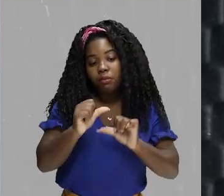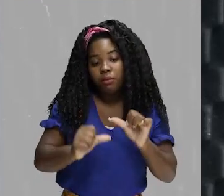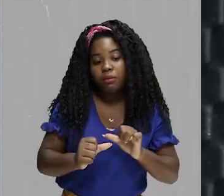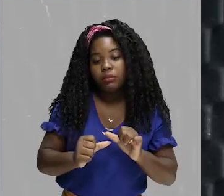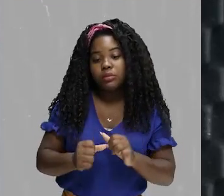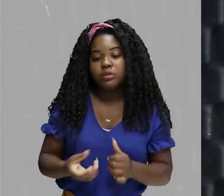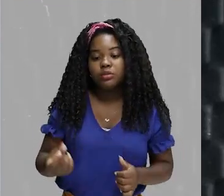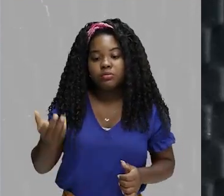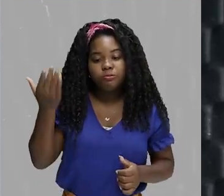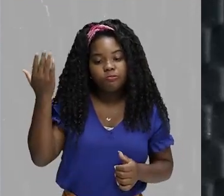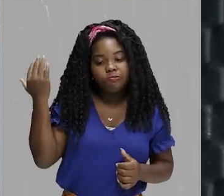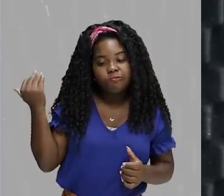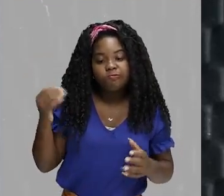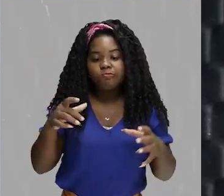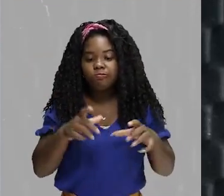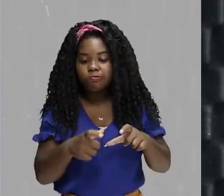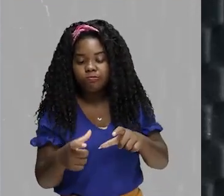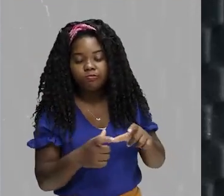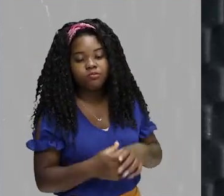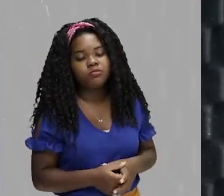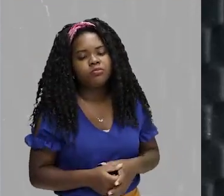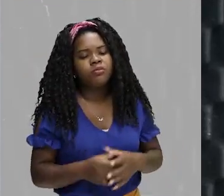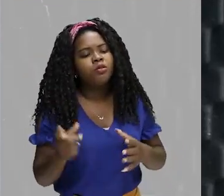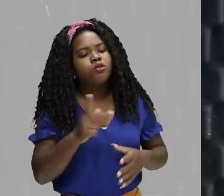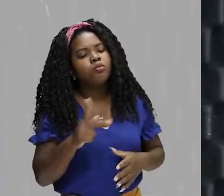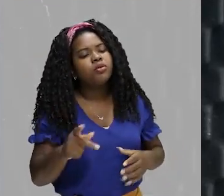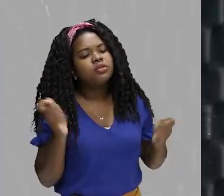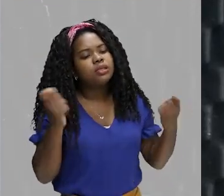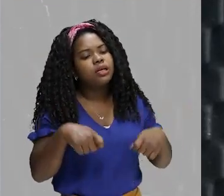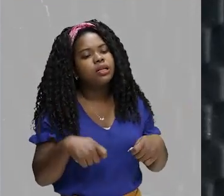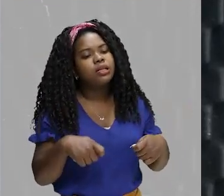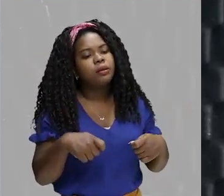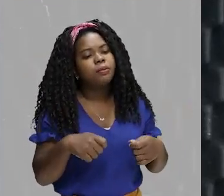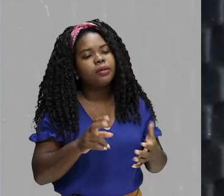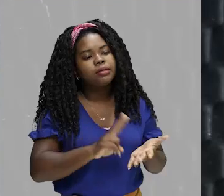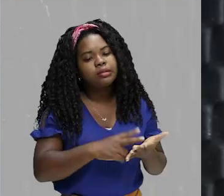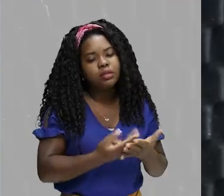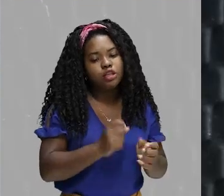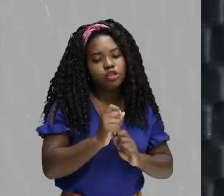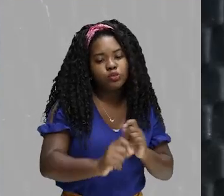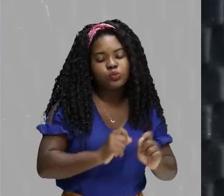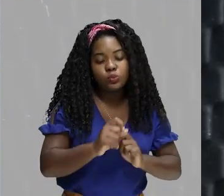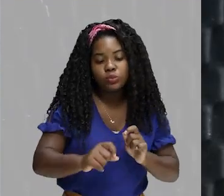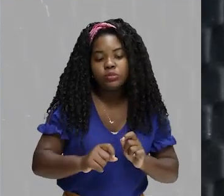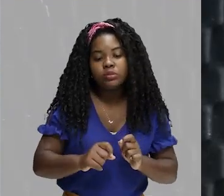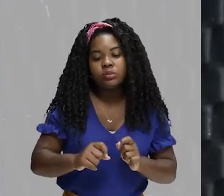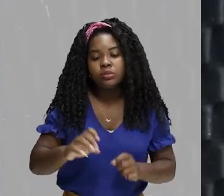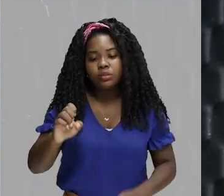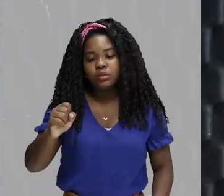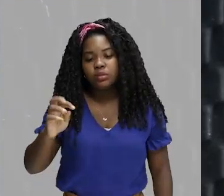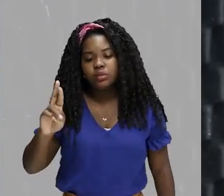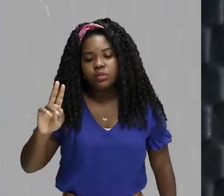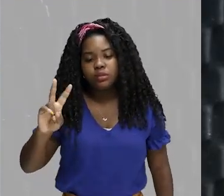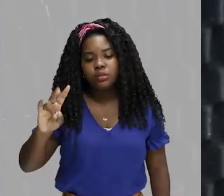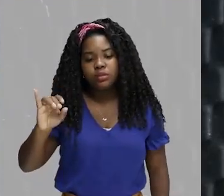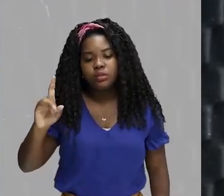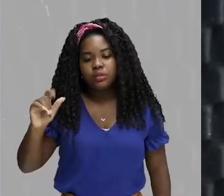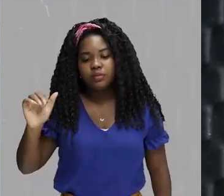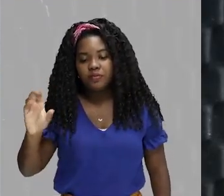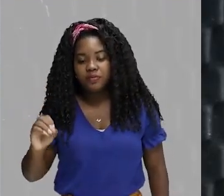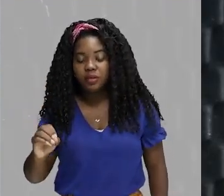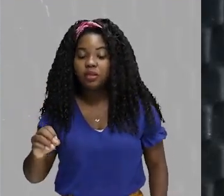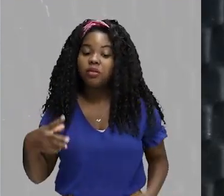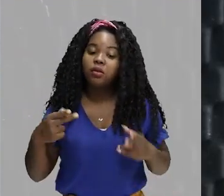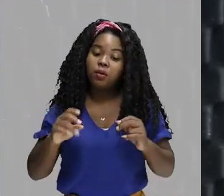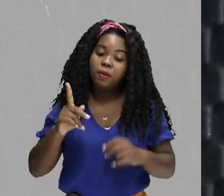antigo escritório. Professora, eu posso traduzir extraviados por extraviado, que dá a mesma coisa de perdido? Pode, não